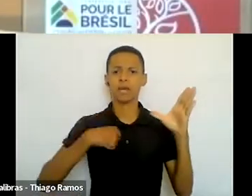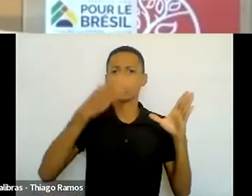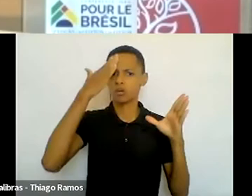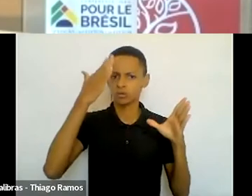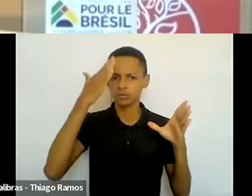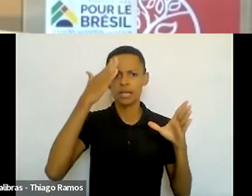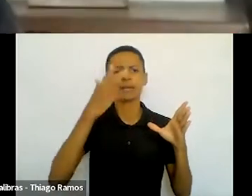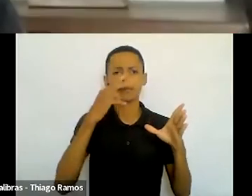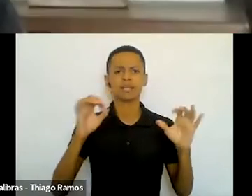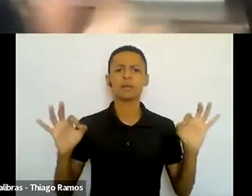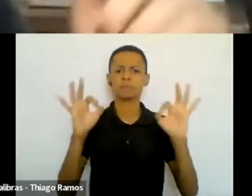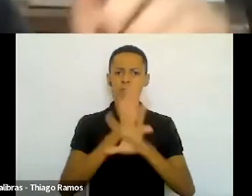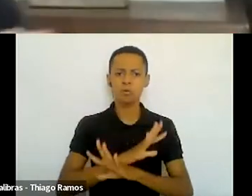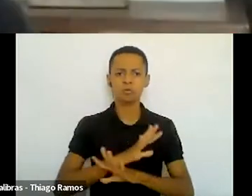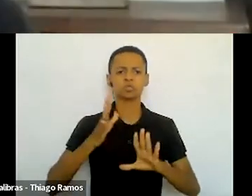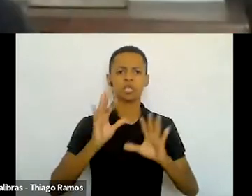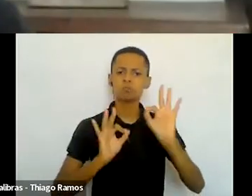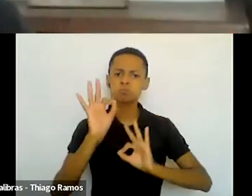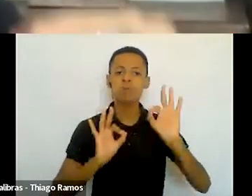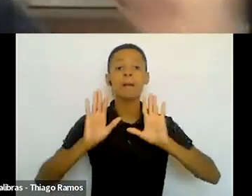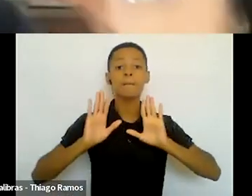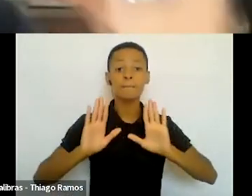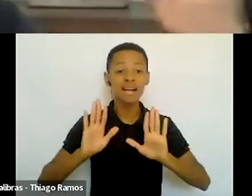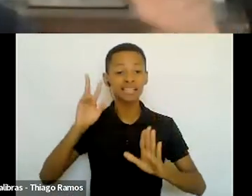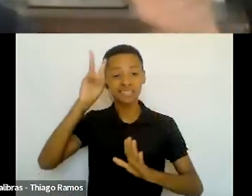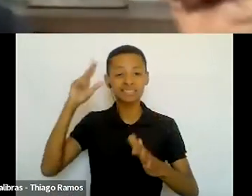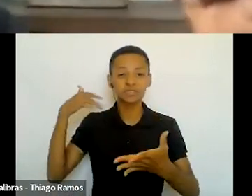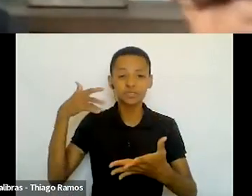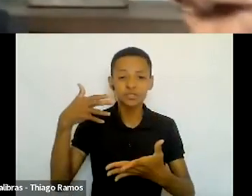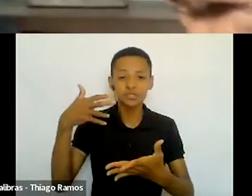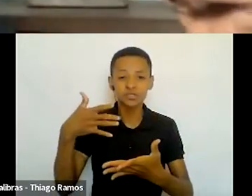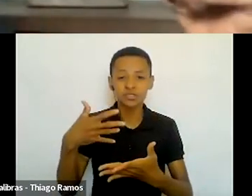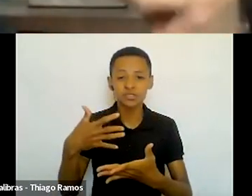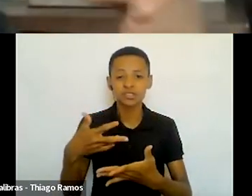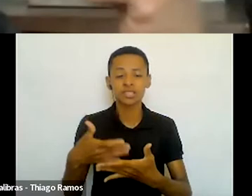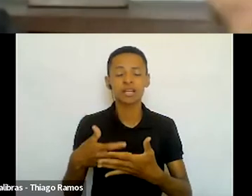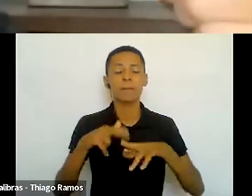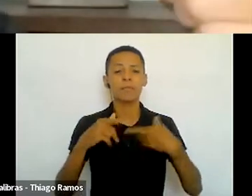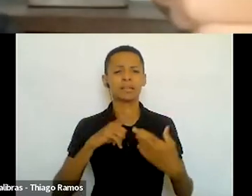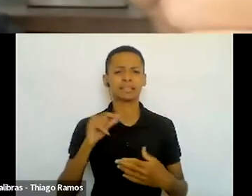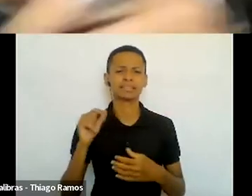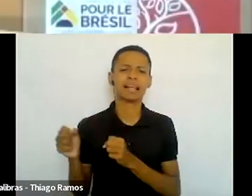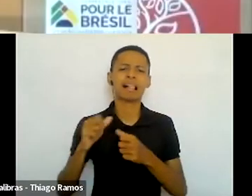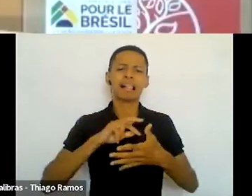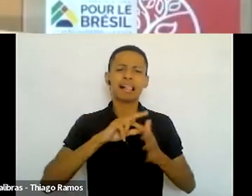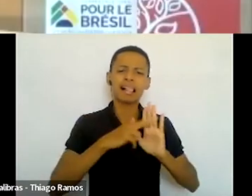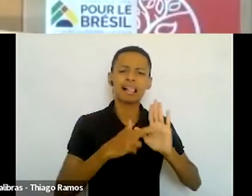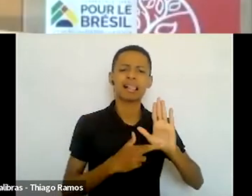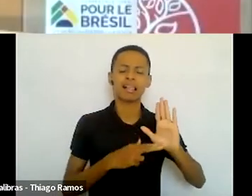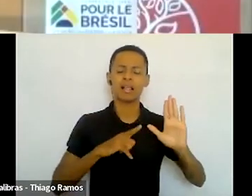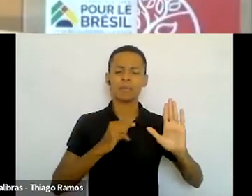consolidada, eu defendo consolidada, mas que historicamente oscila entre regimes autoritários e democráticos o tempo todo.